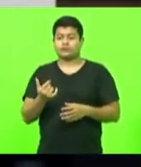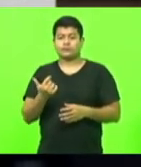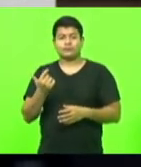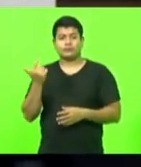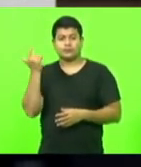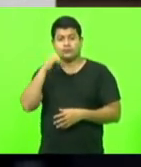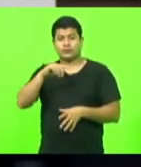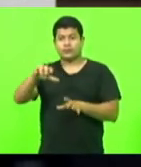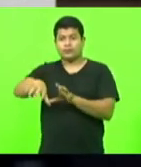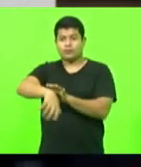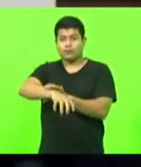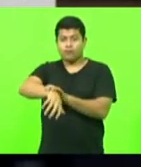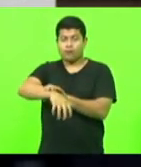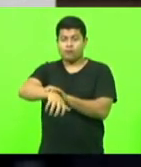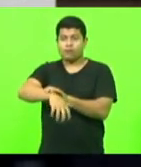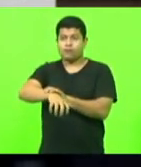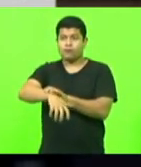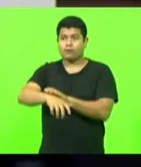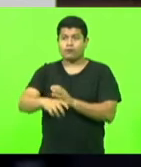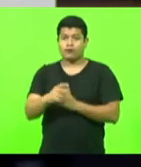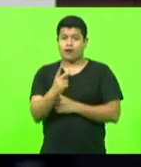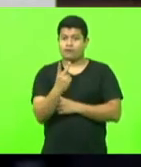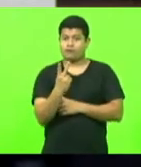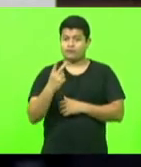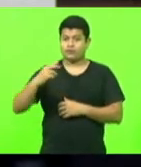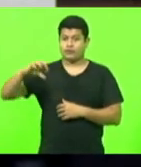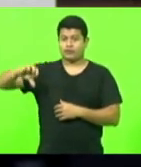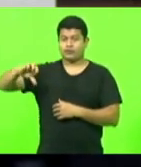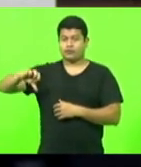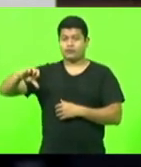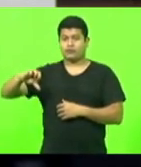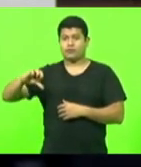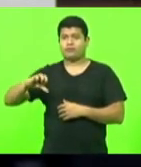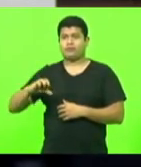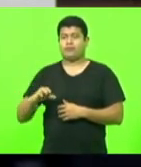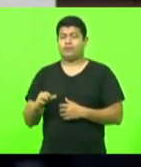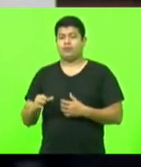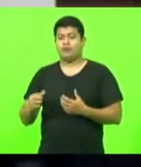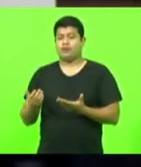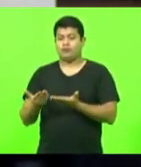próxima, para a 29ª edição do Parlamento Jovem.